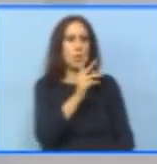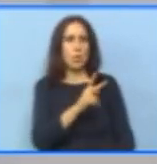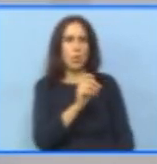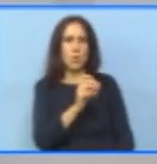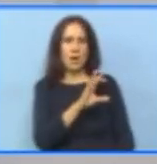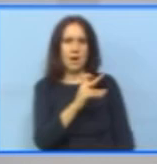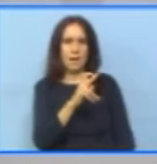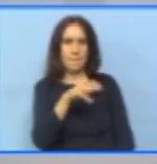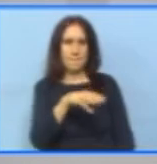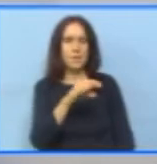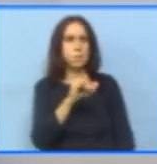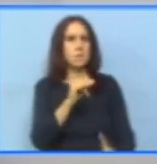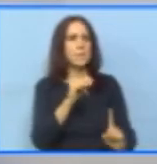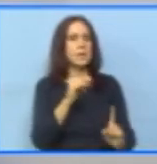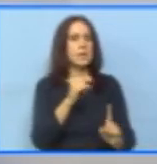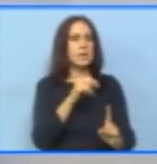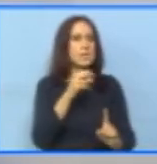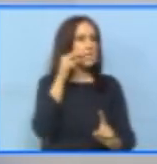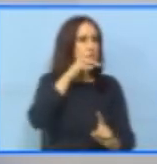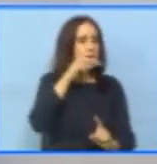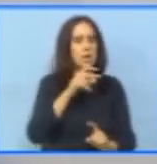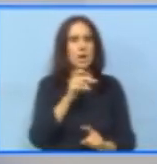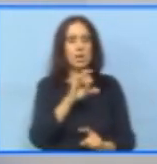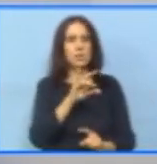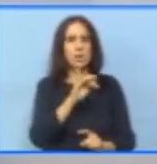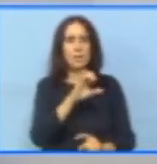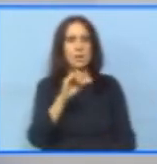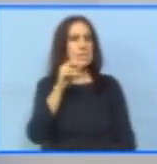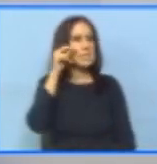Nigéria, estou a lembrar-me do Al-Shabaab na Nigéria,